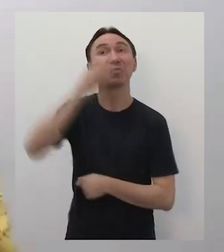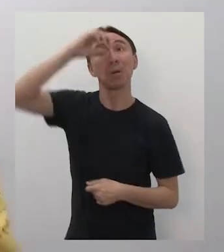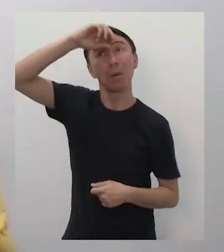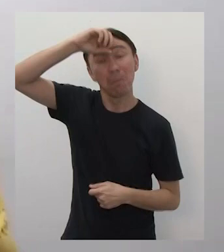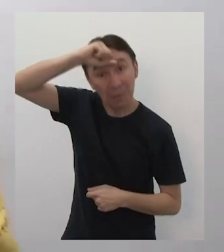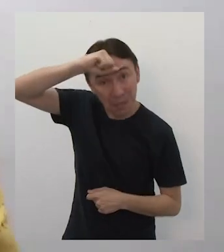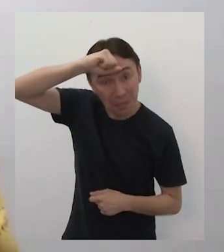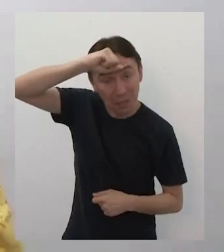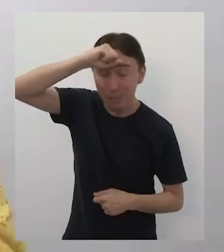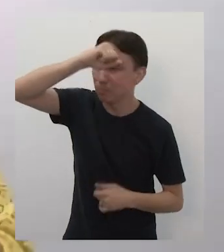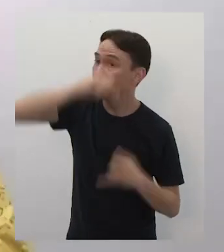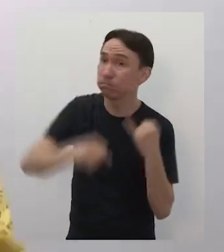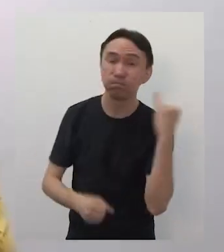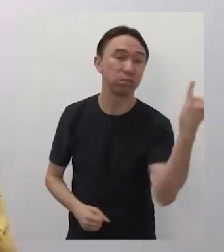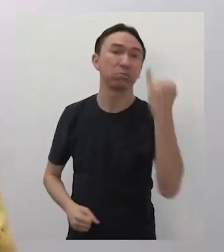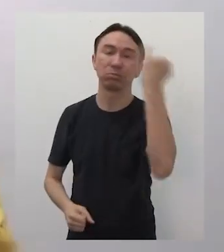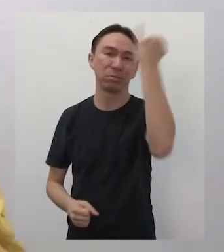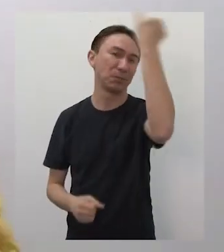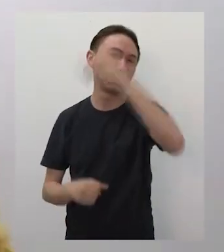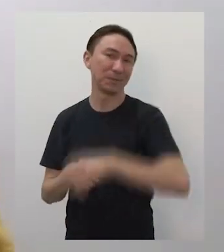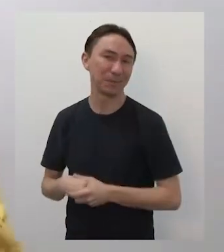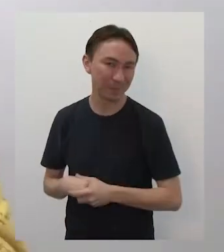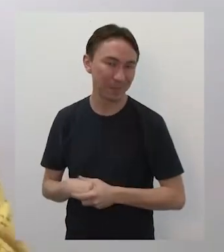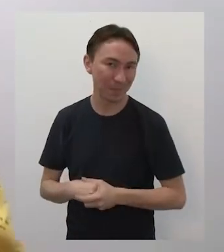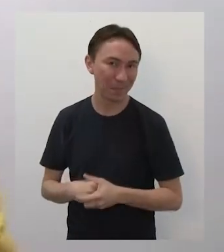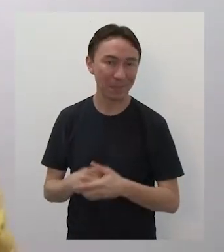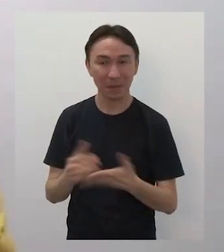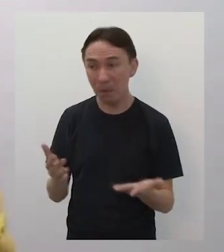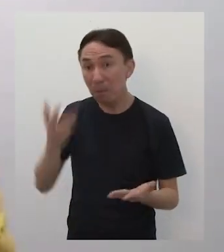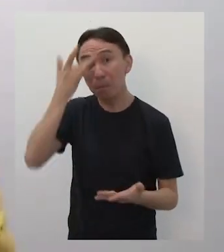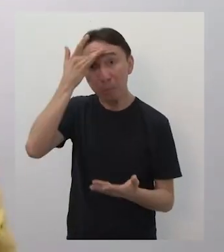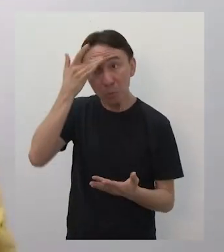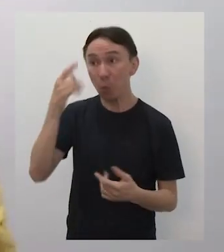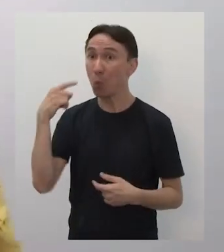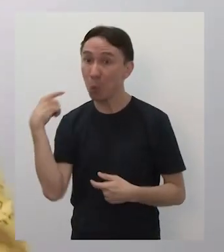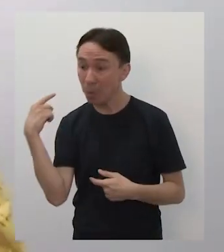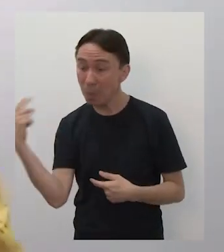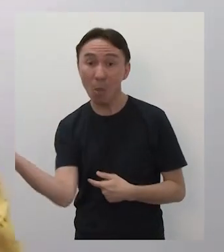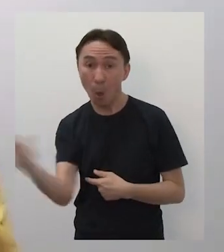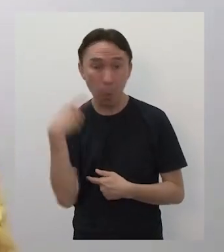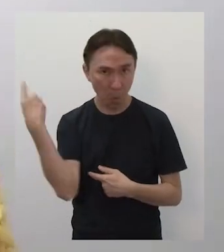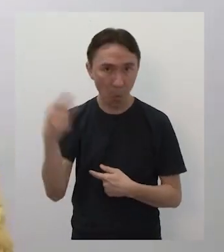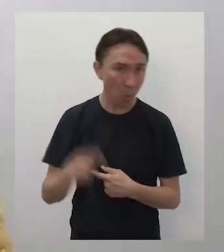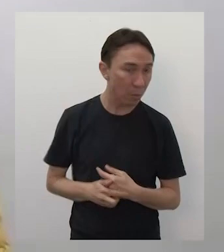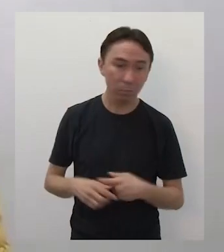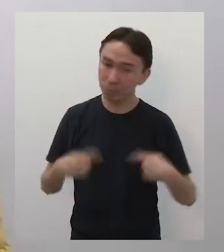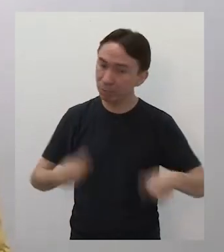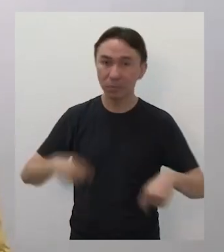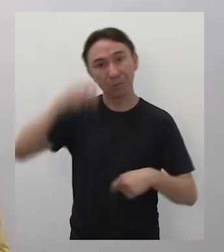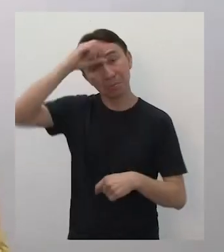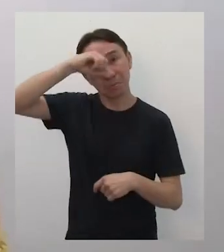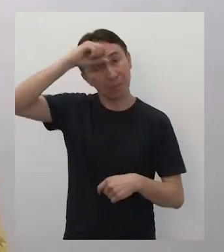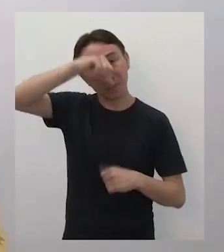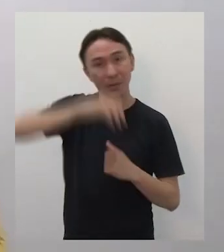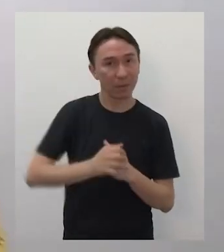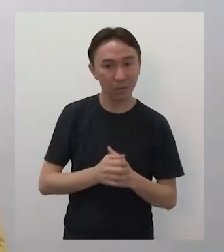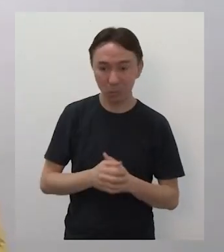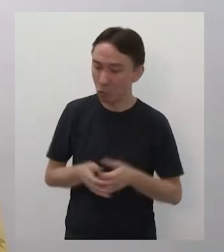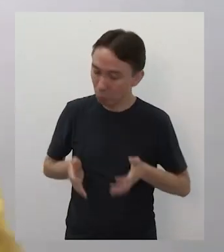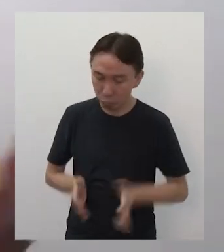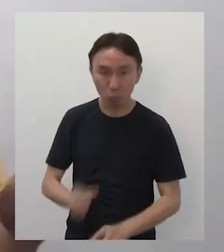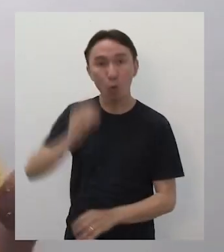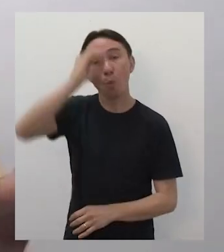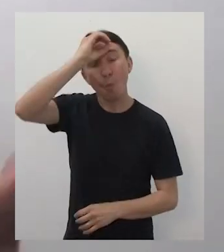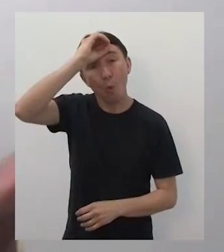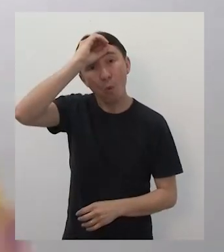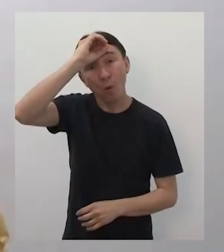Na verdade, ninguém nasceu sabendo. Todos nós temos que aprender